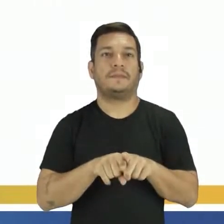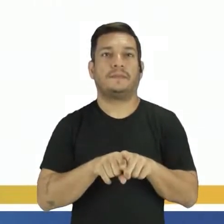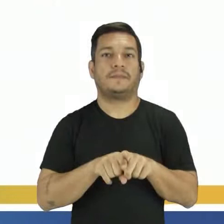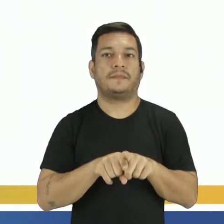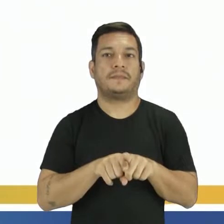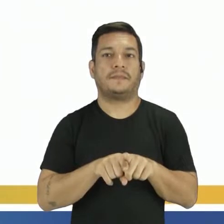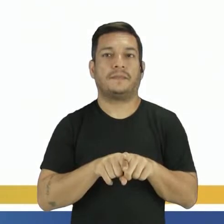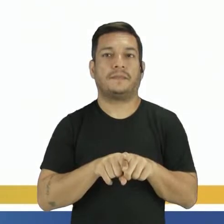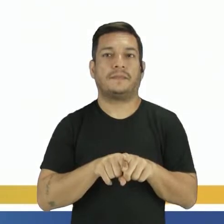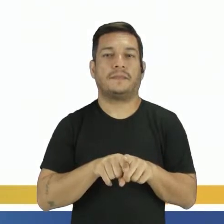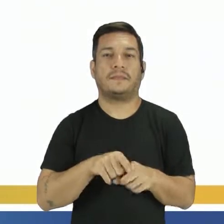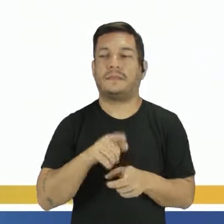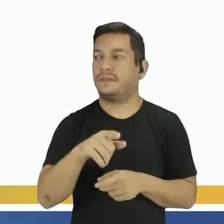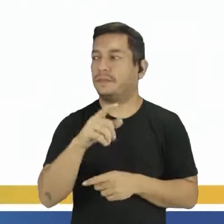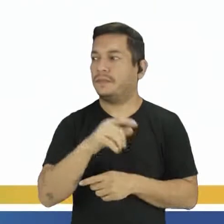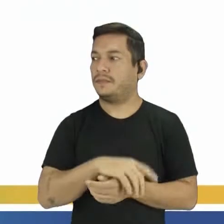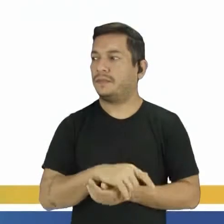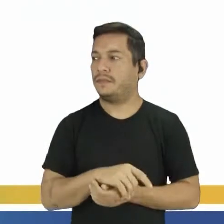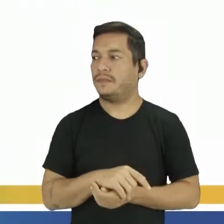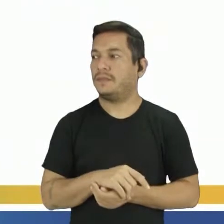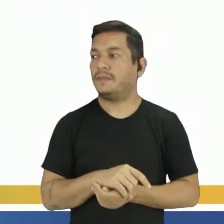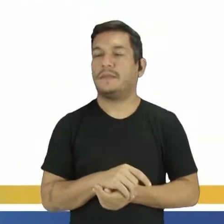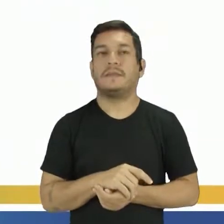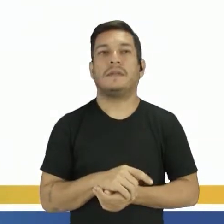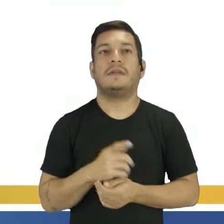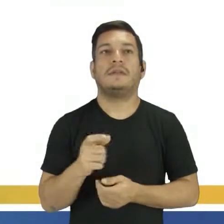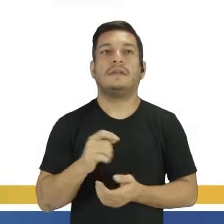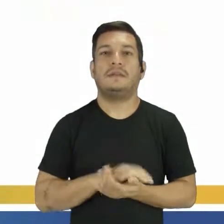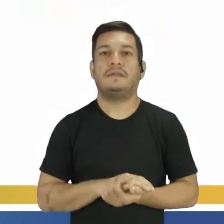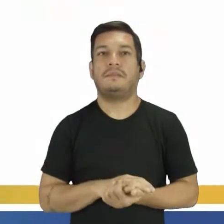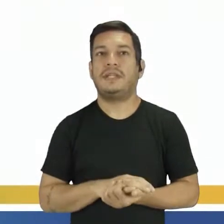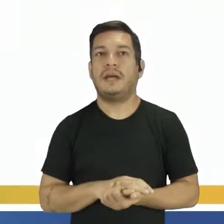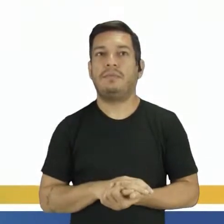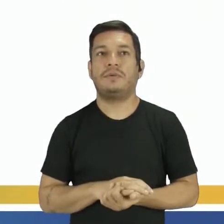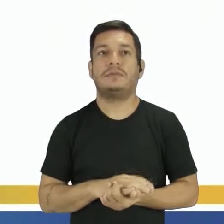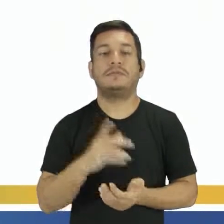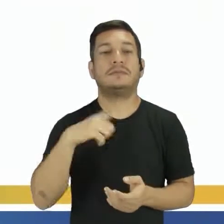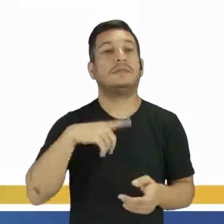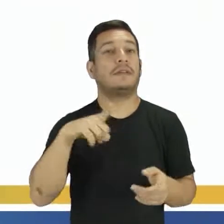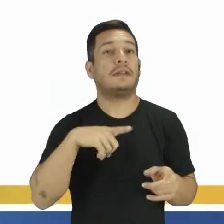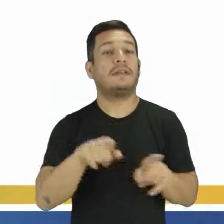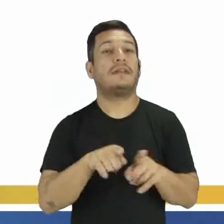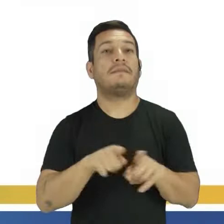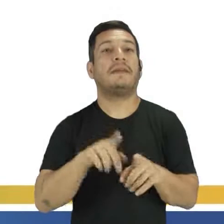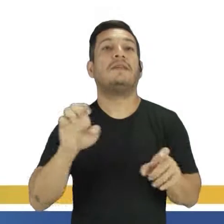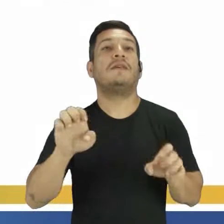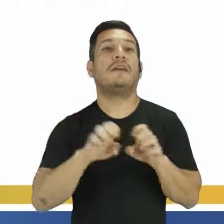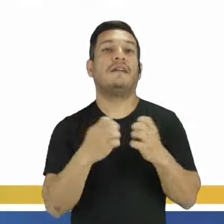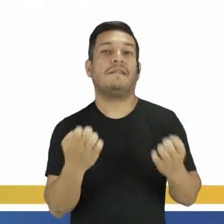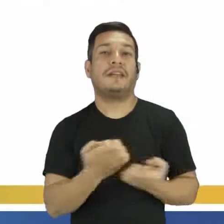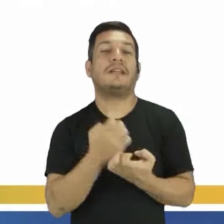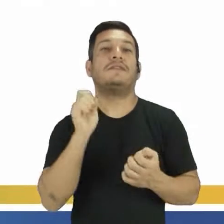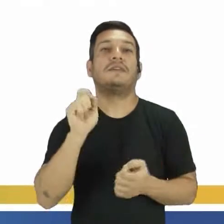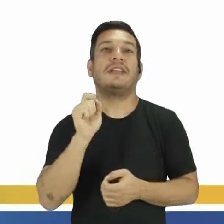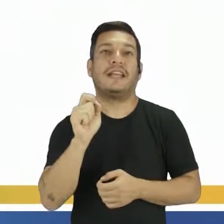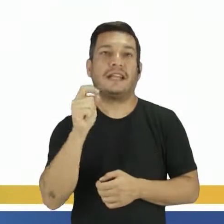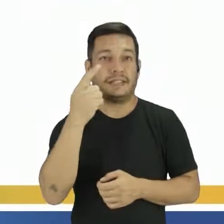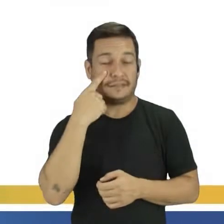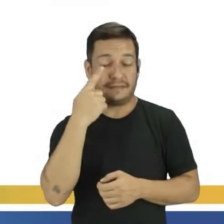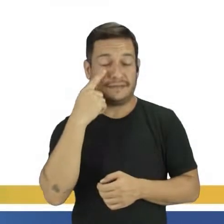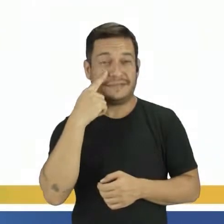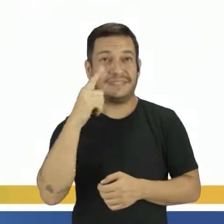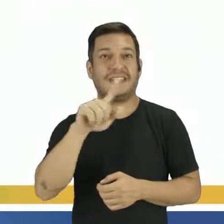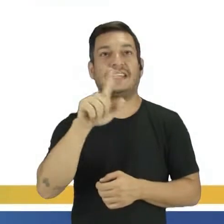das cromátides, cromossomos. O que vai acontecer? Nós vamos ter um evento que vai ocorrer no paquítemo, que é